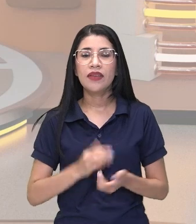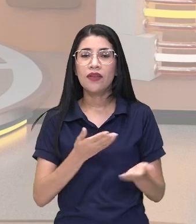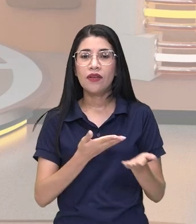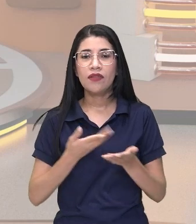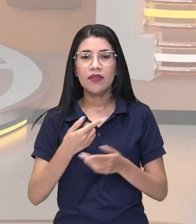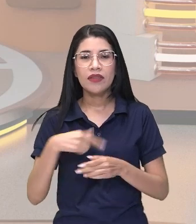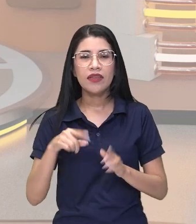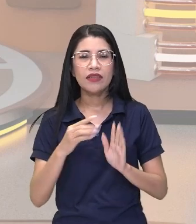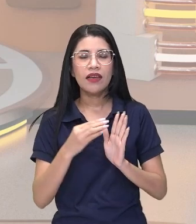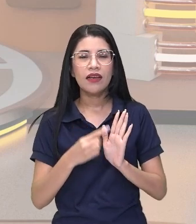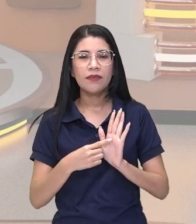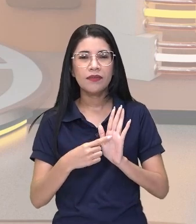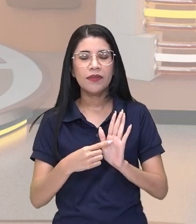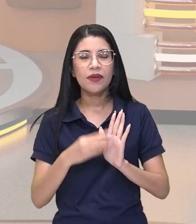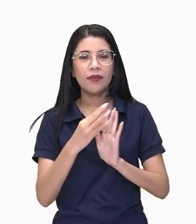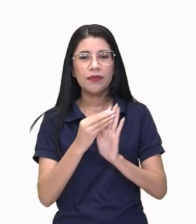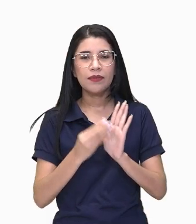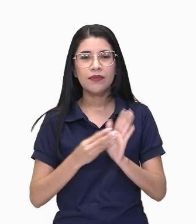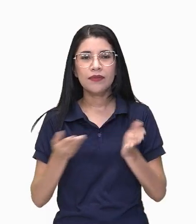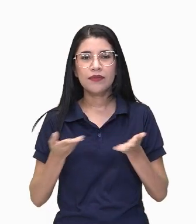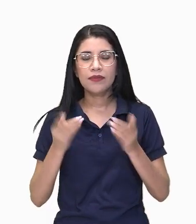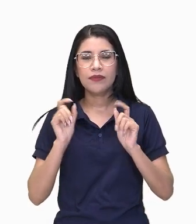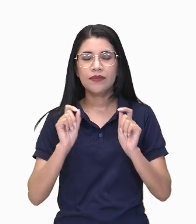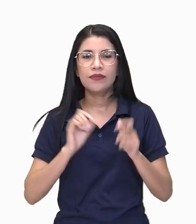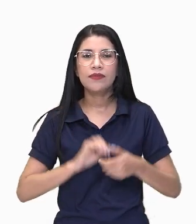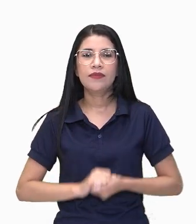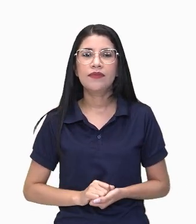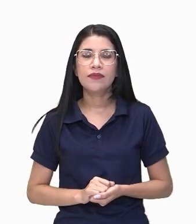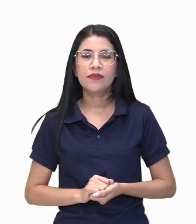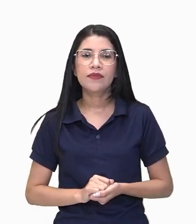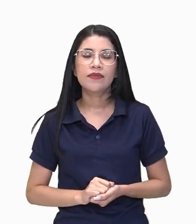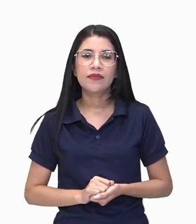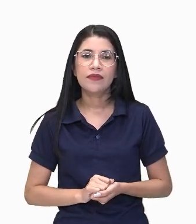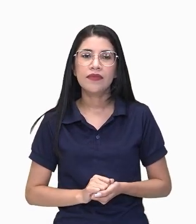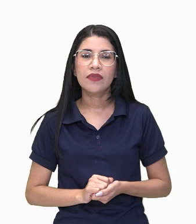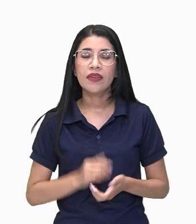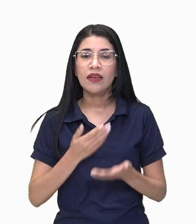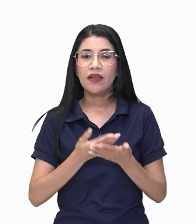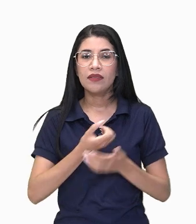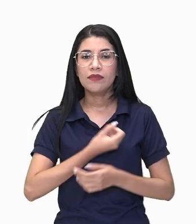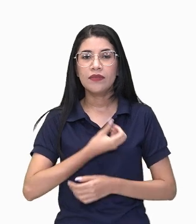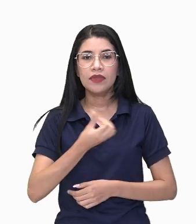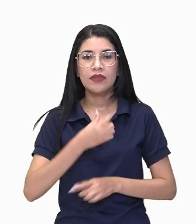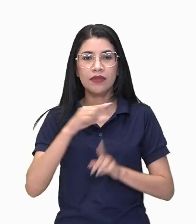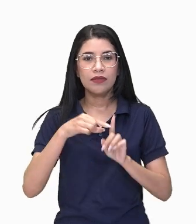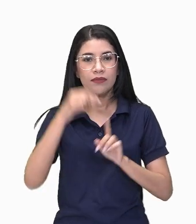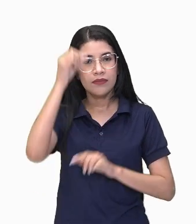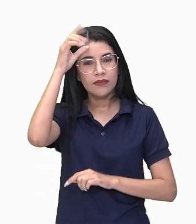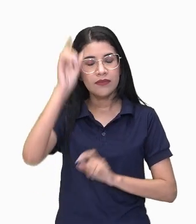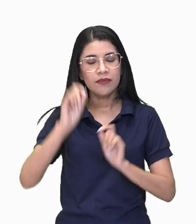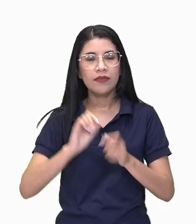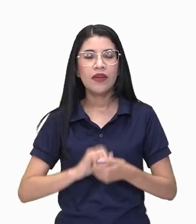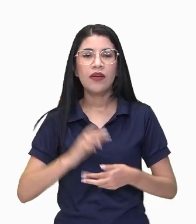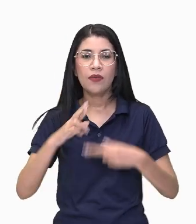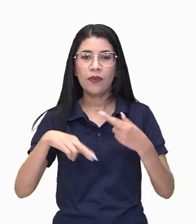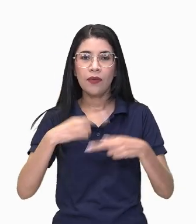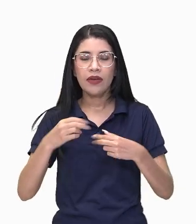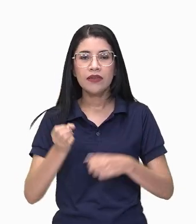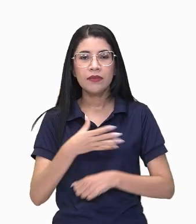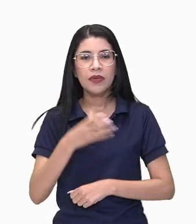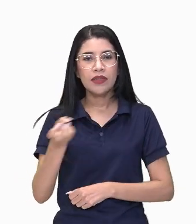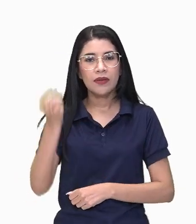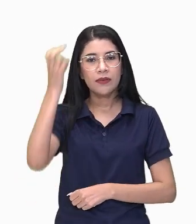acompanhar comigo o objeto de conhecimento. Temos então a aula de número 6, objeto de conhecimento,